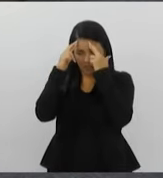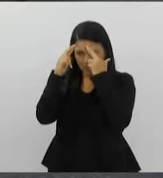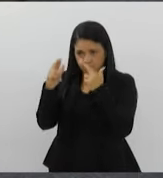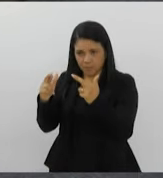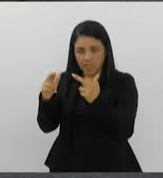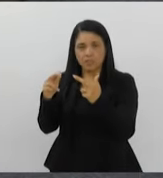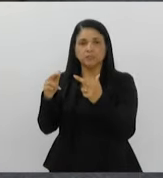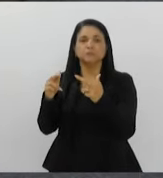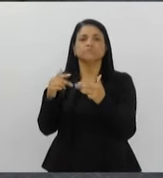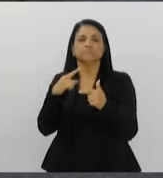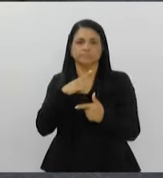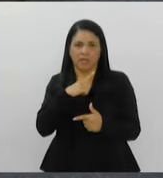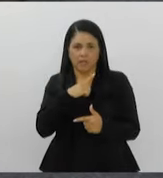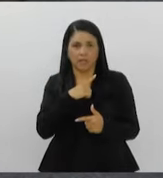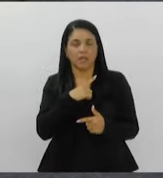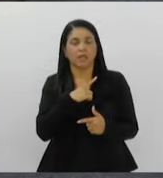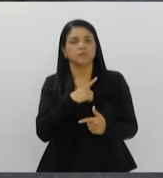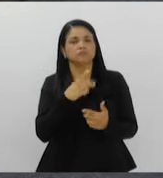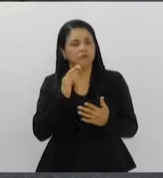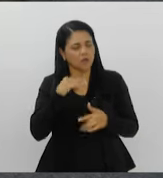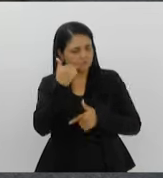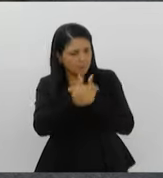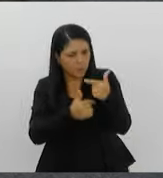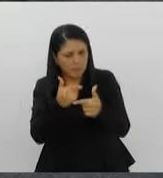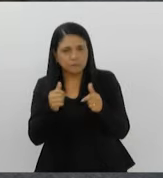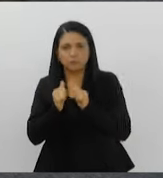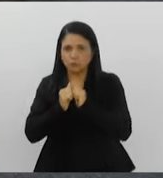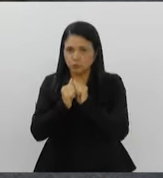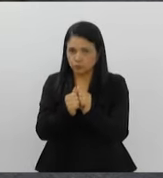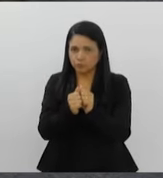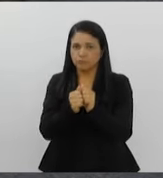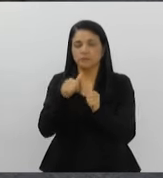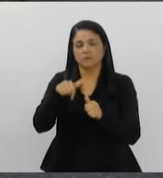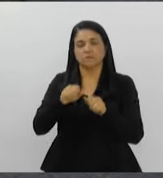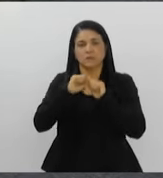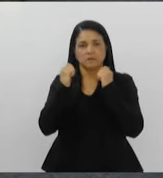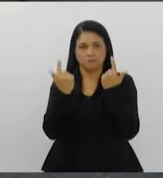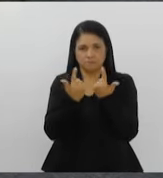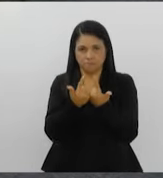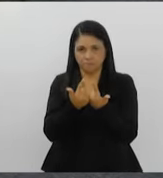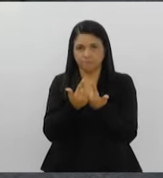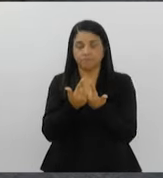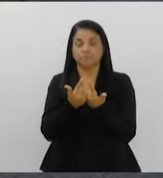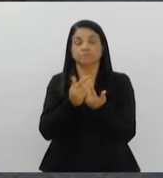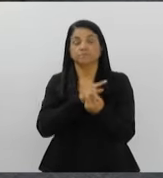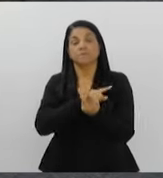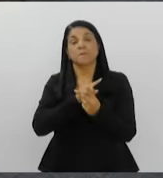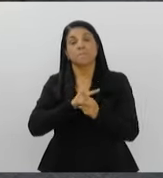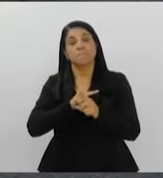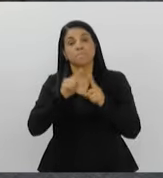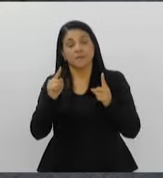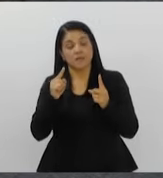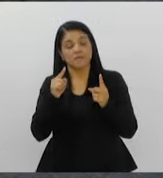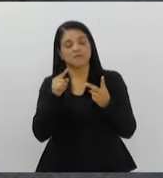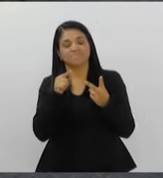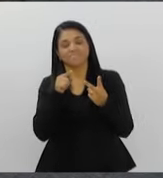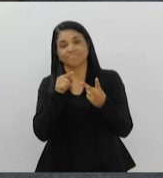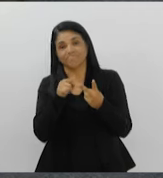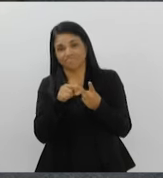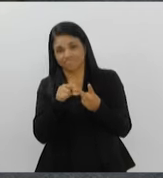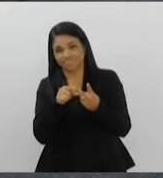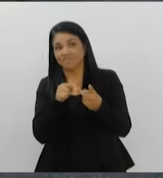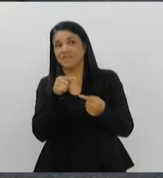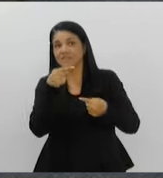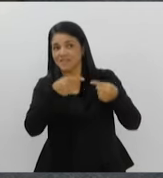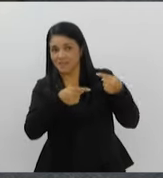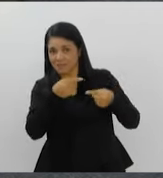minha consideração, já fizemos muitas coisas juntas aqui na Assembleia Legislativa, mas também eu acho que tem um